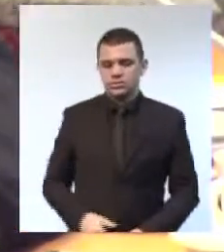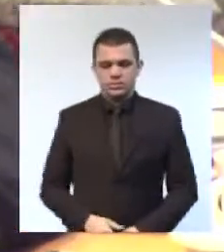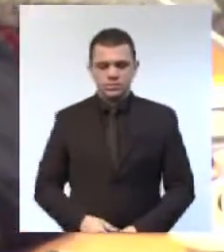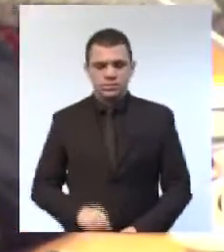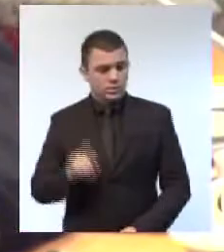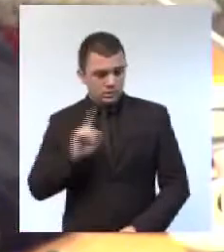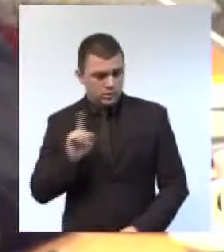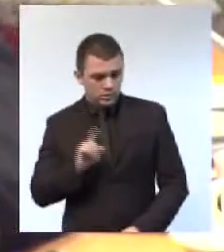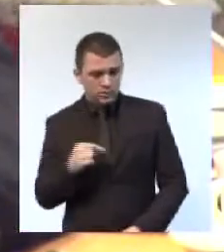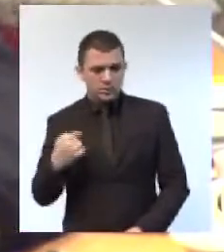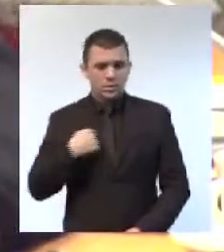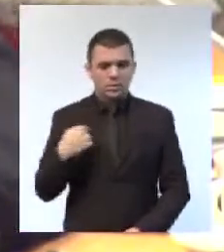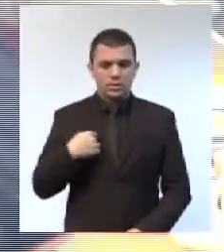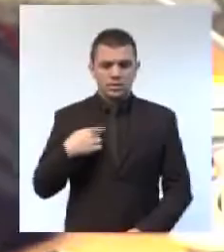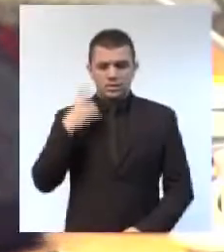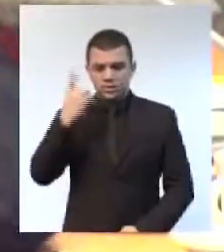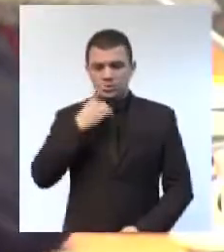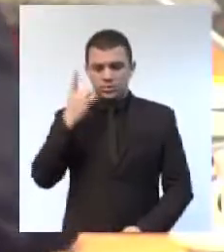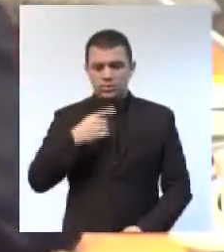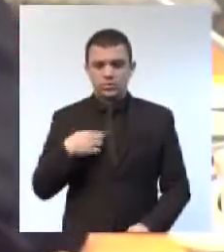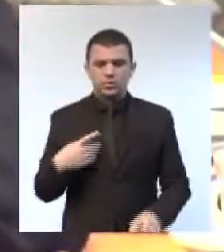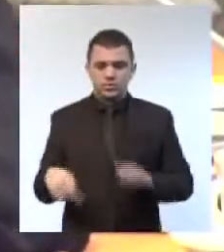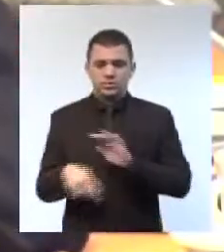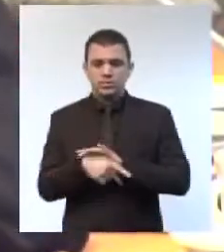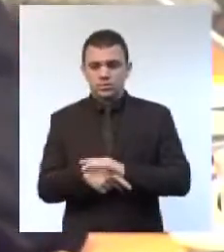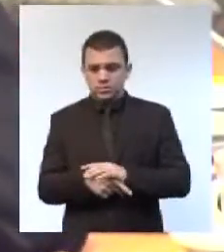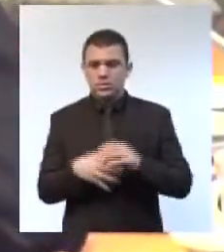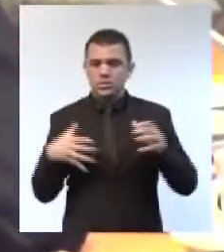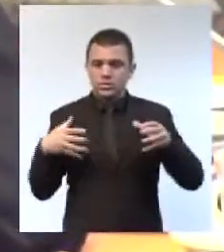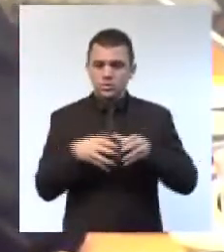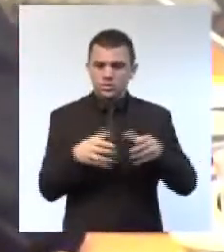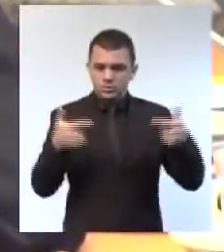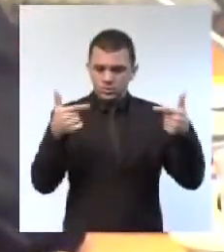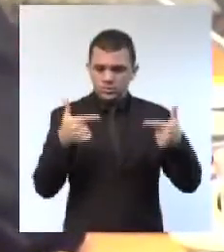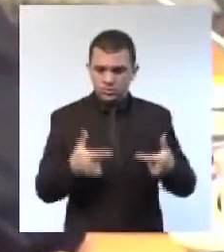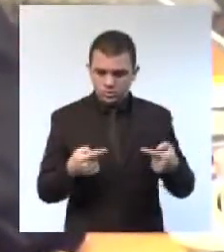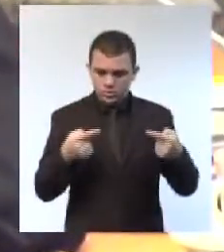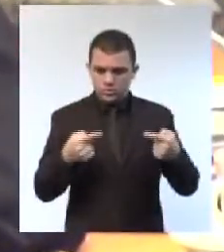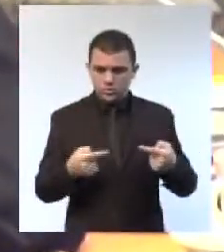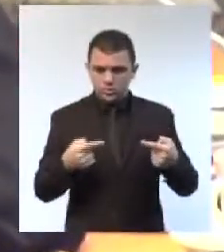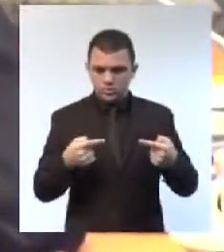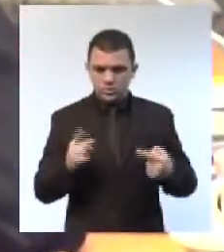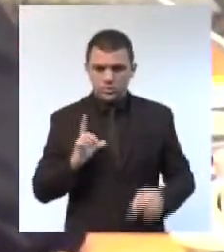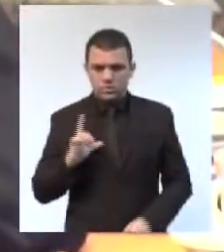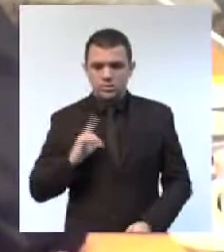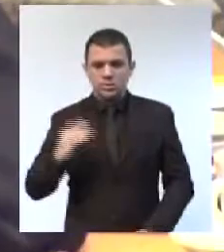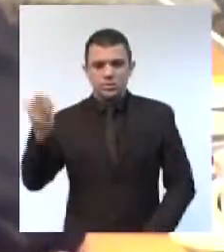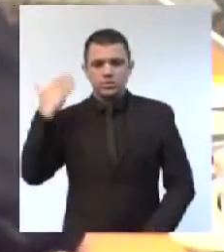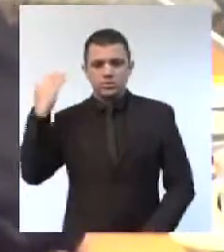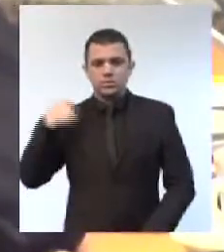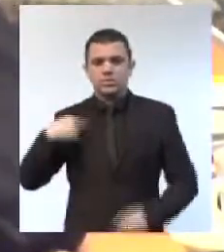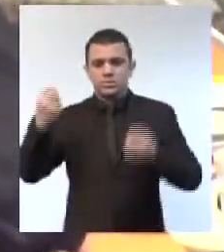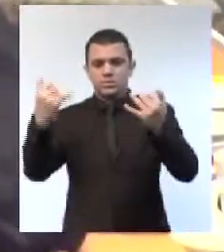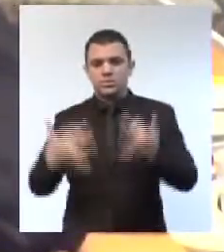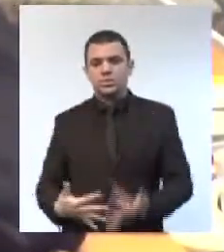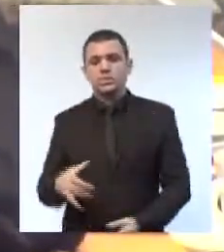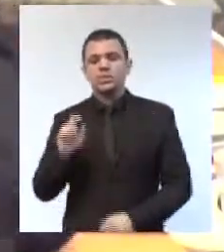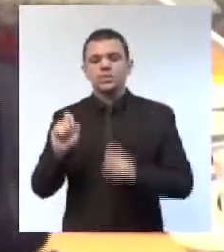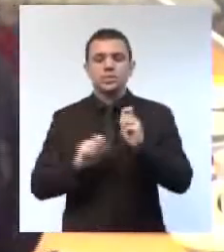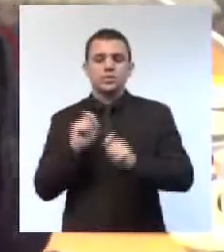seu papel de oposição. E quando eu disse aqui que o governador